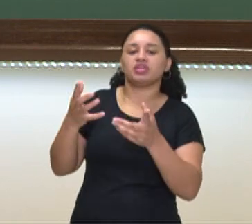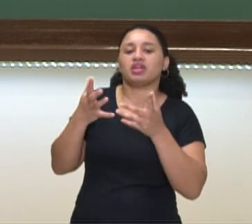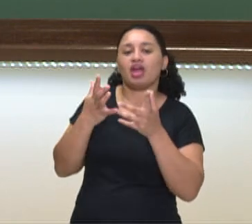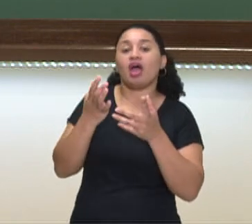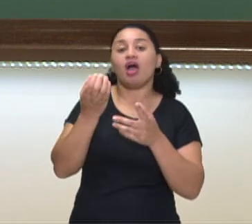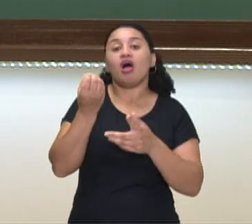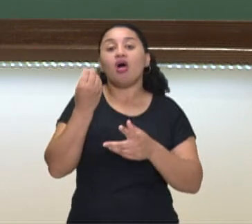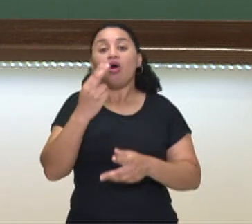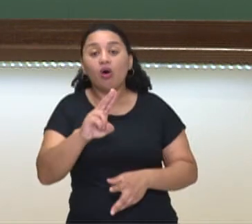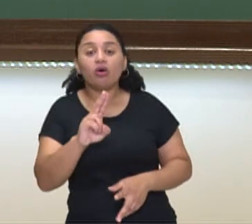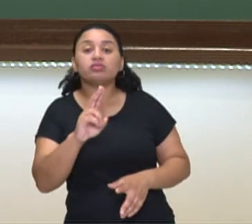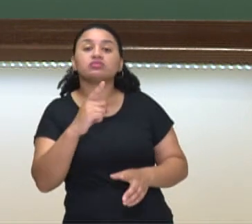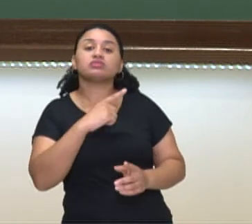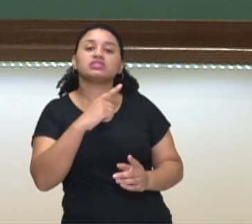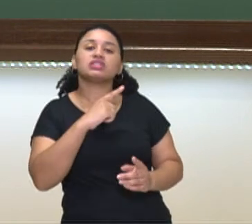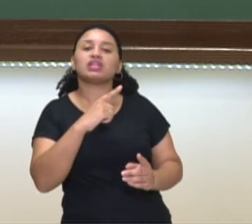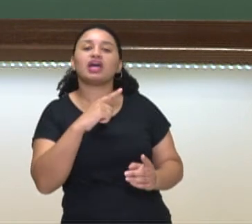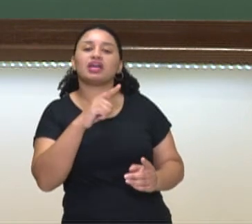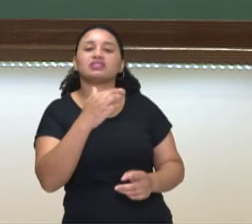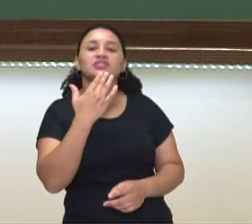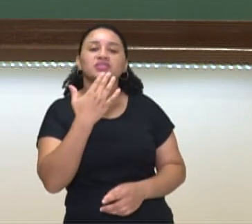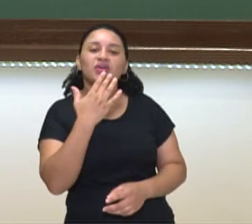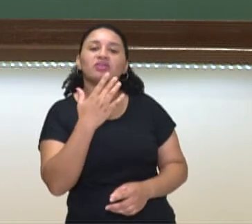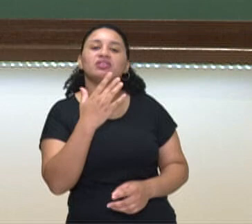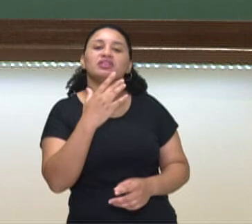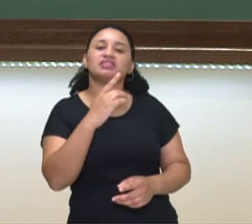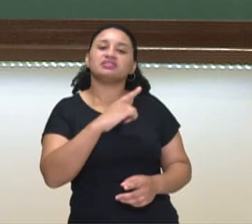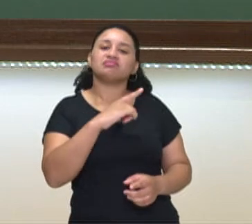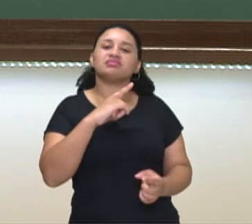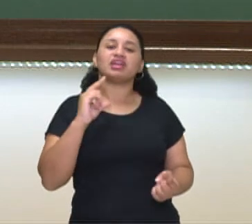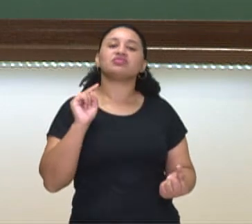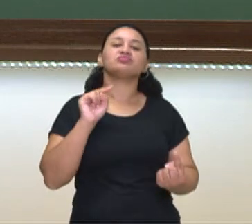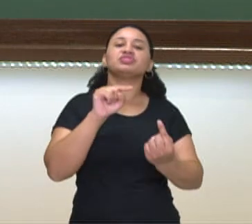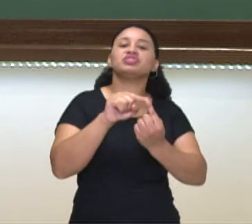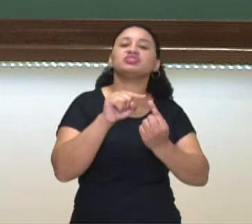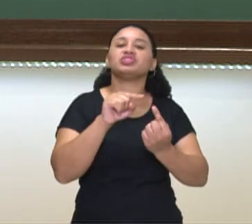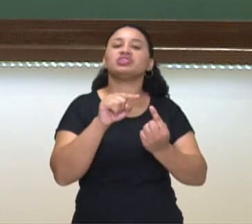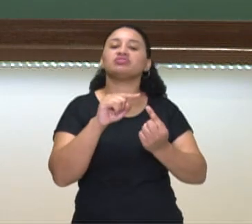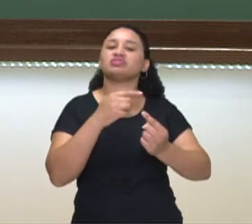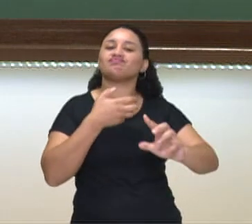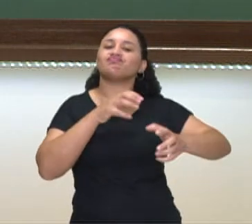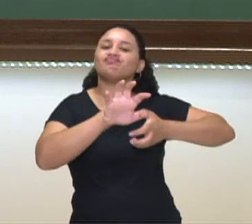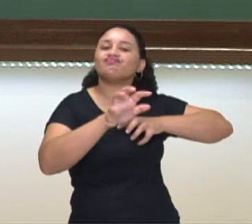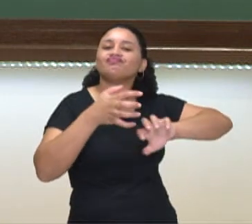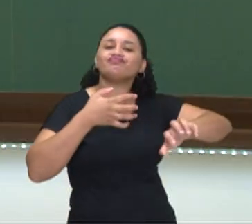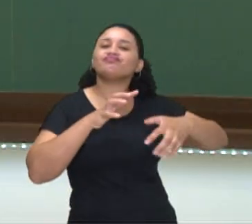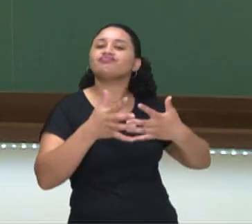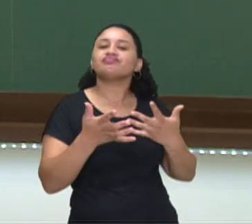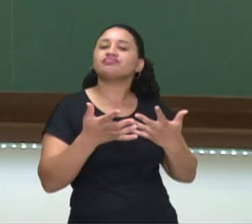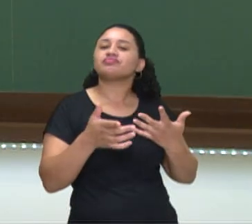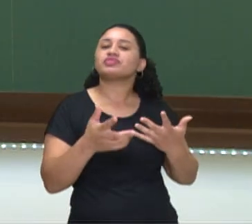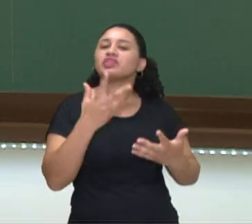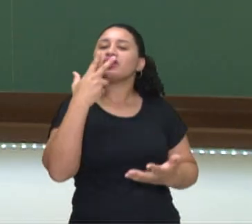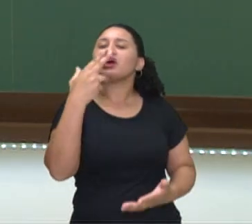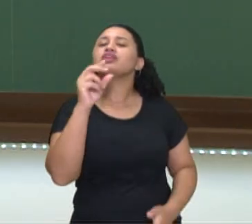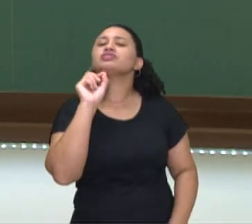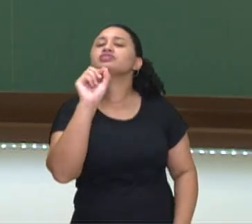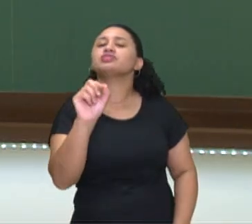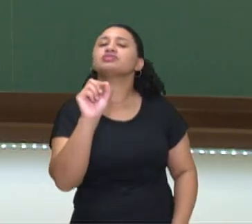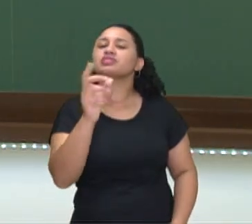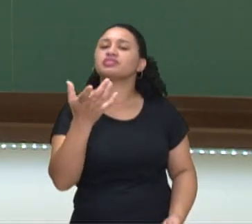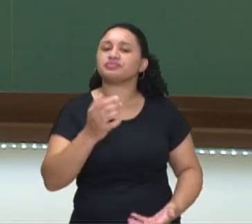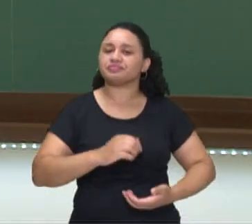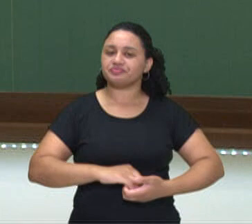Ou será que essas cores, elas trazem intenções nas pinturas? O que você acha? Vamos